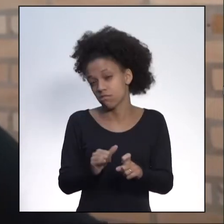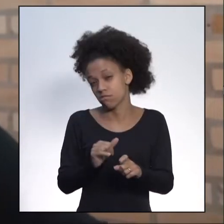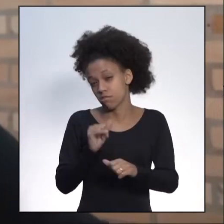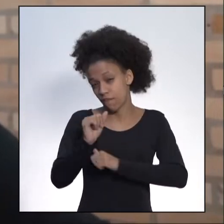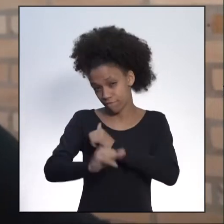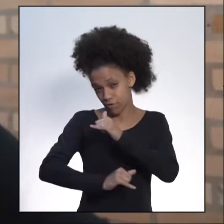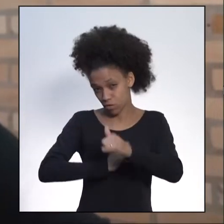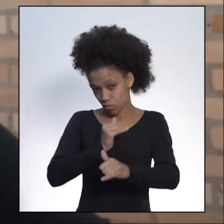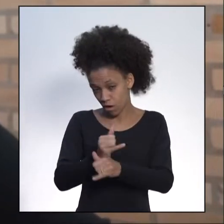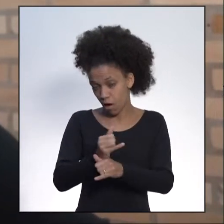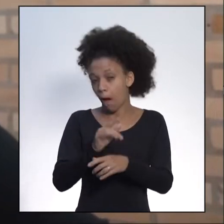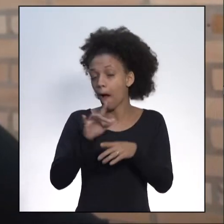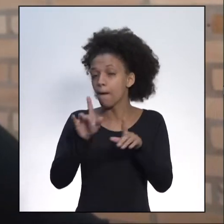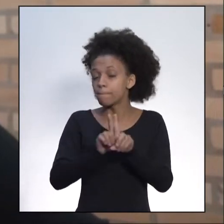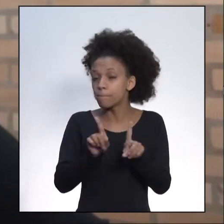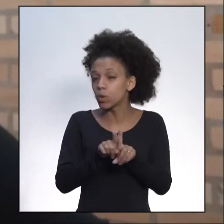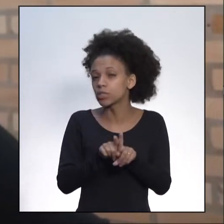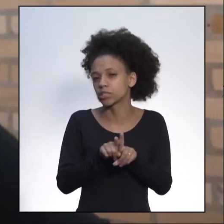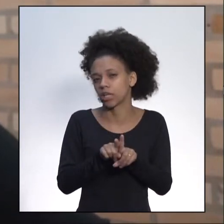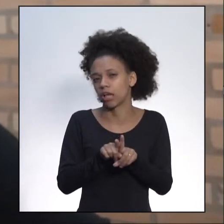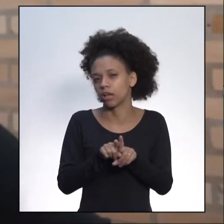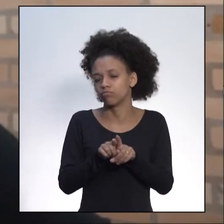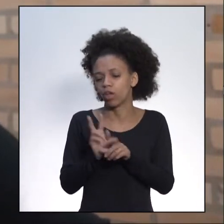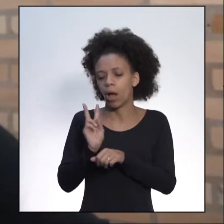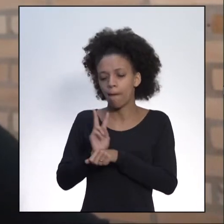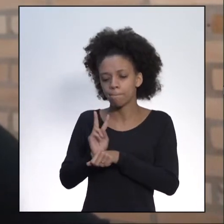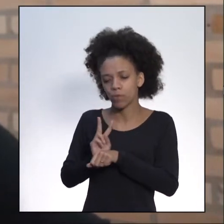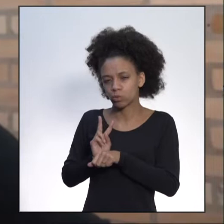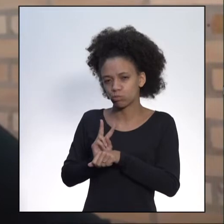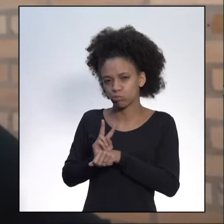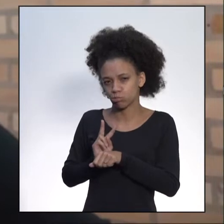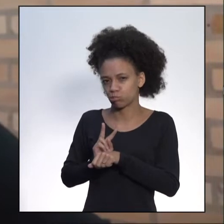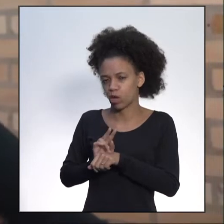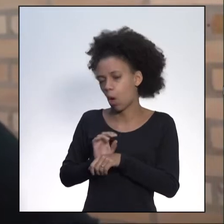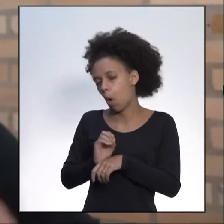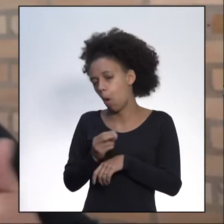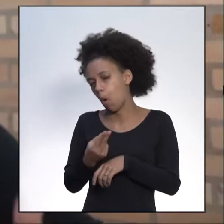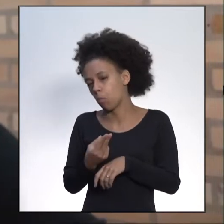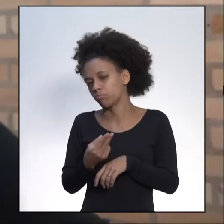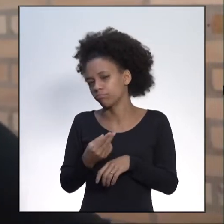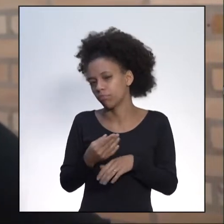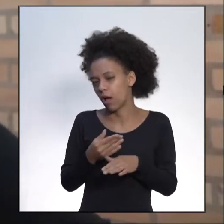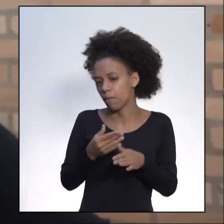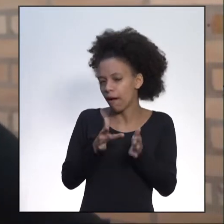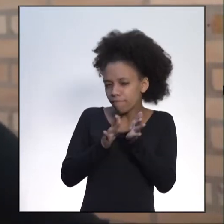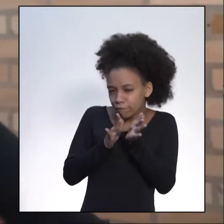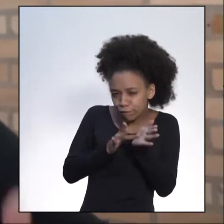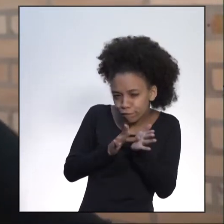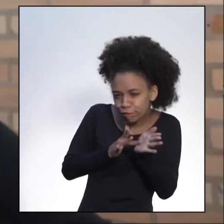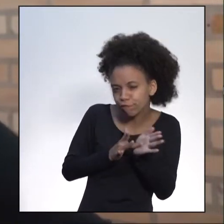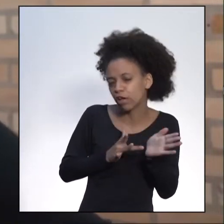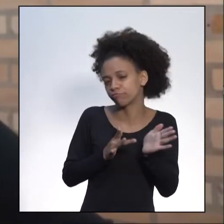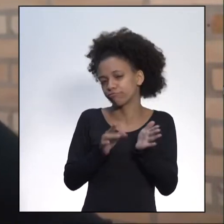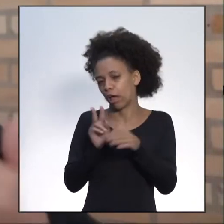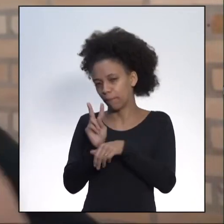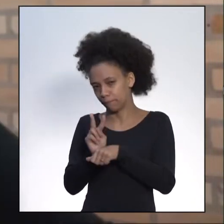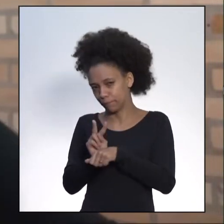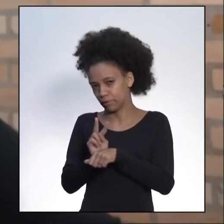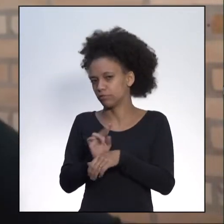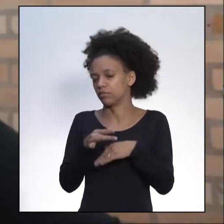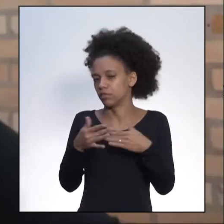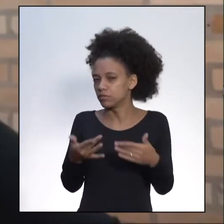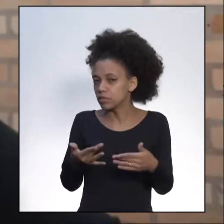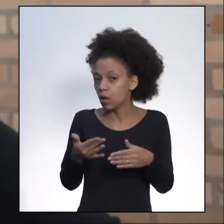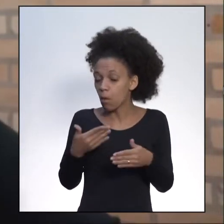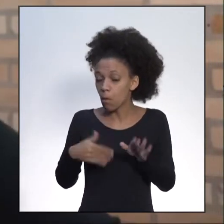justamente porque há, sim, uma proteção, ou pelo menos uma falsa ideia, né, de proteção quando eu estou